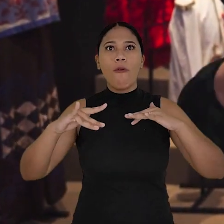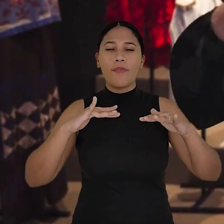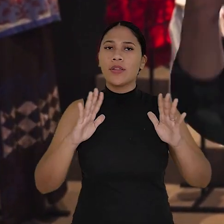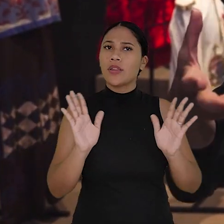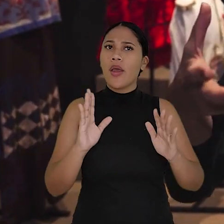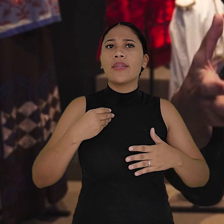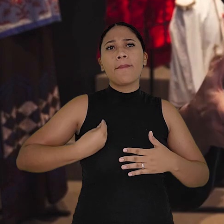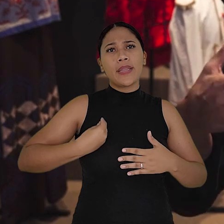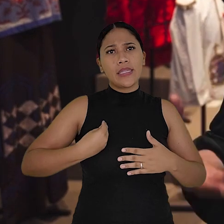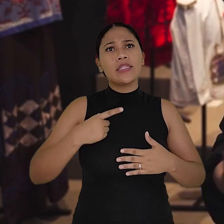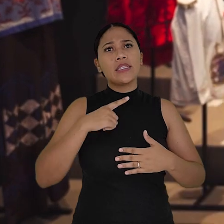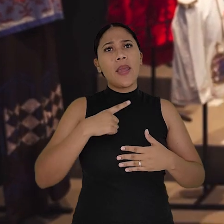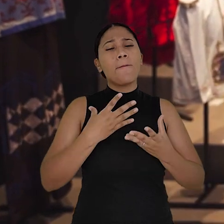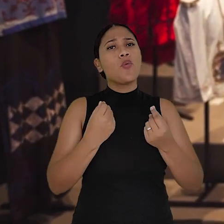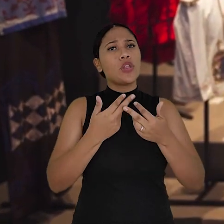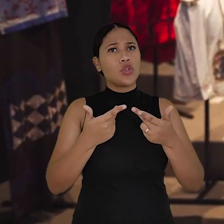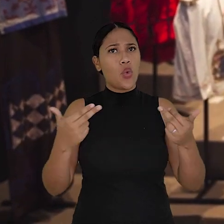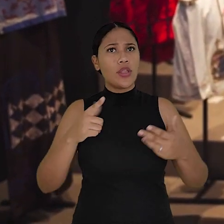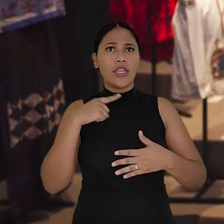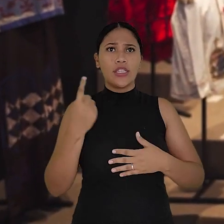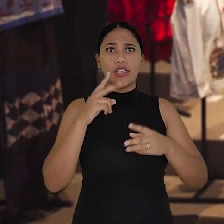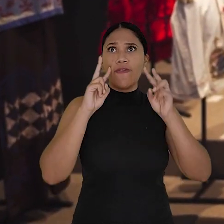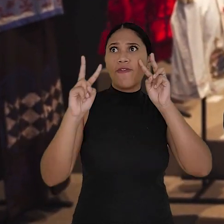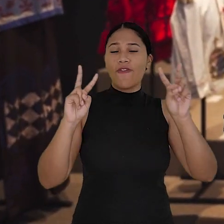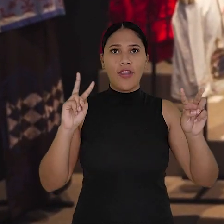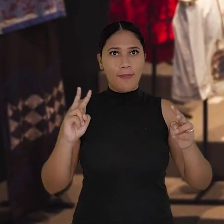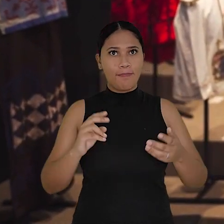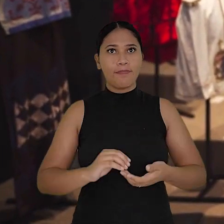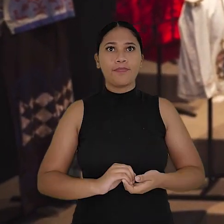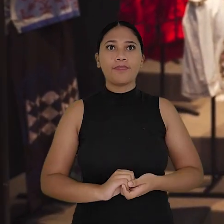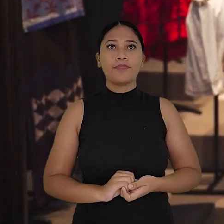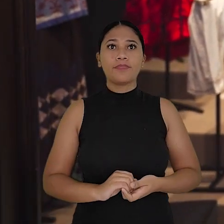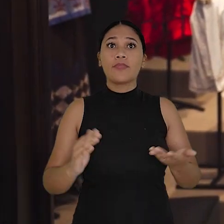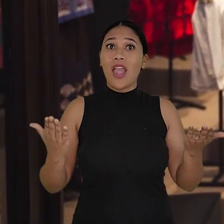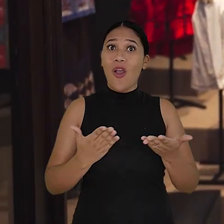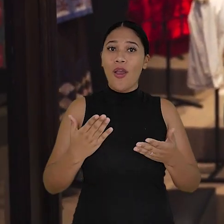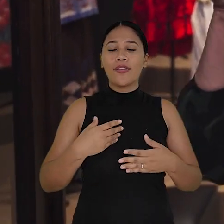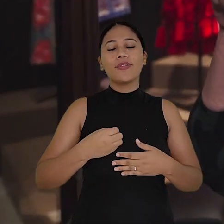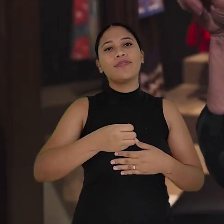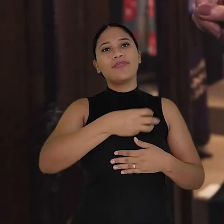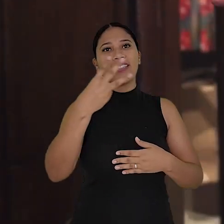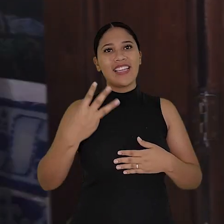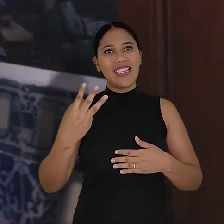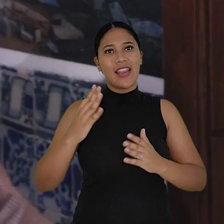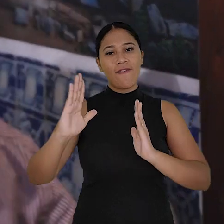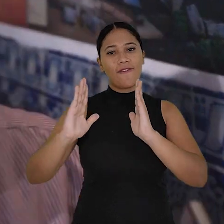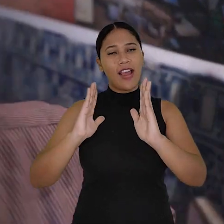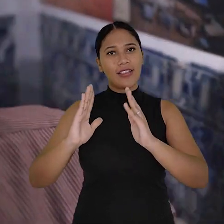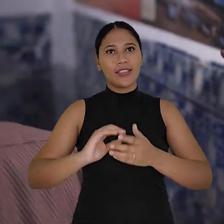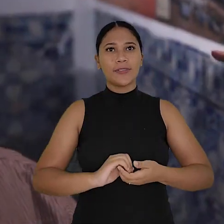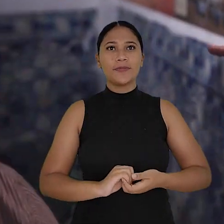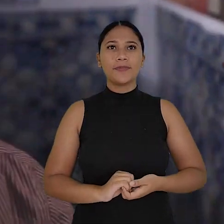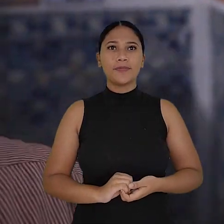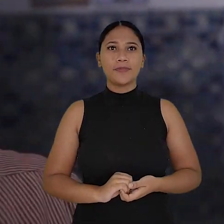movimento, ele ainda está presente em muitas coisas que a gente vê, né? Então, agora nós vamos passar para a terceira fase, que